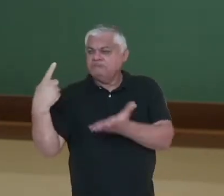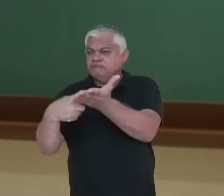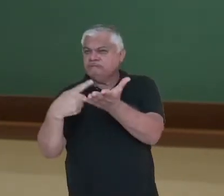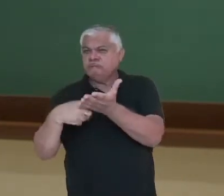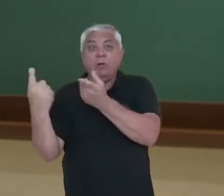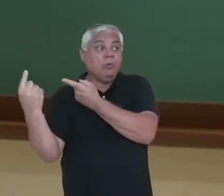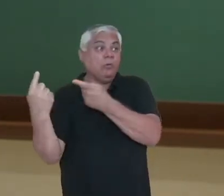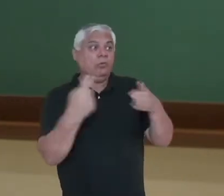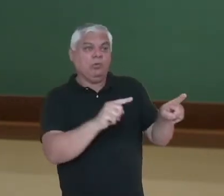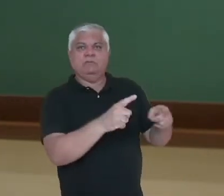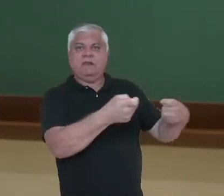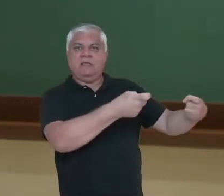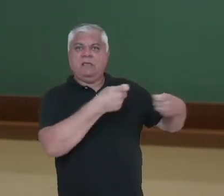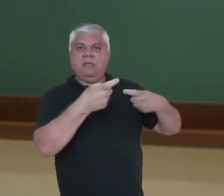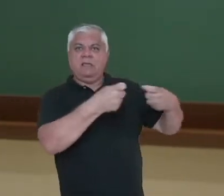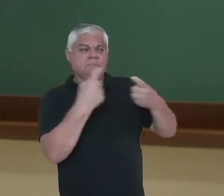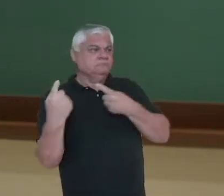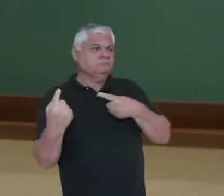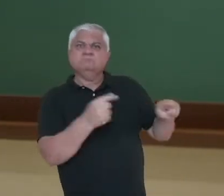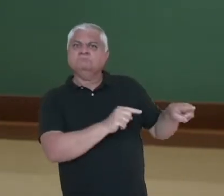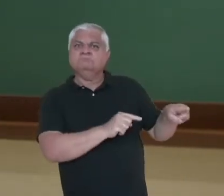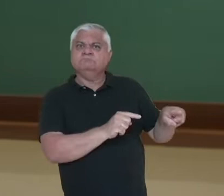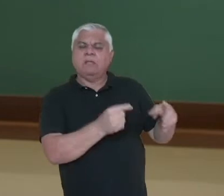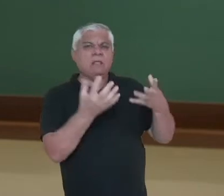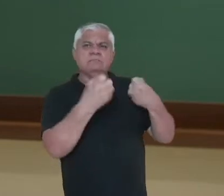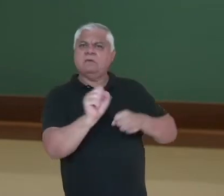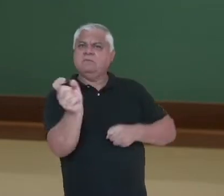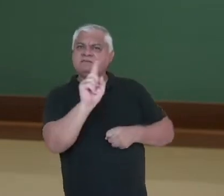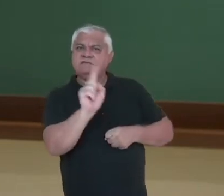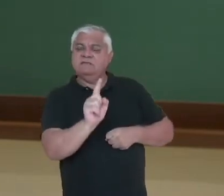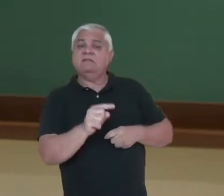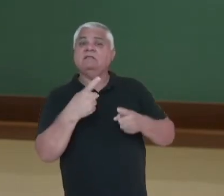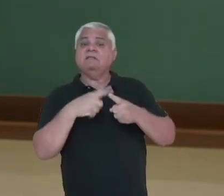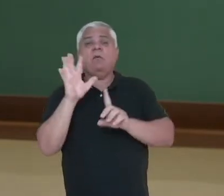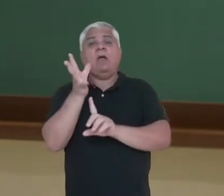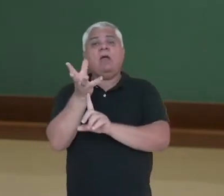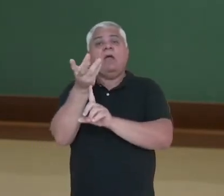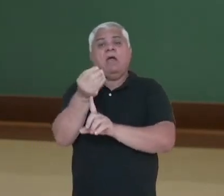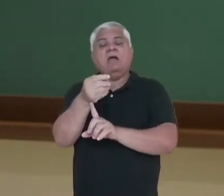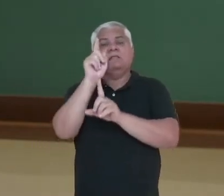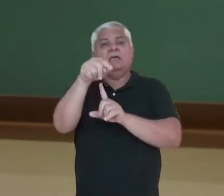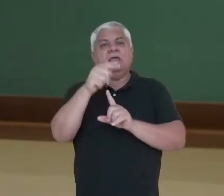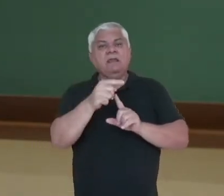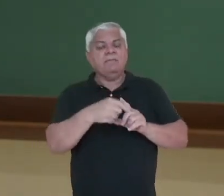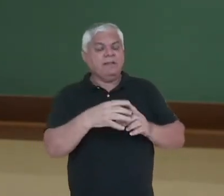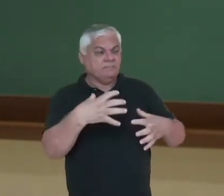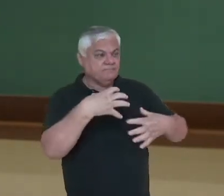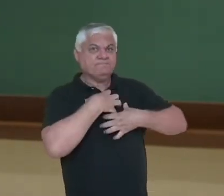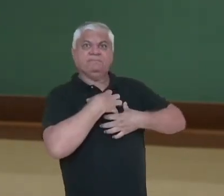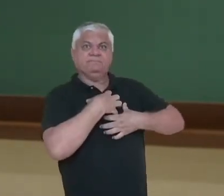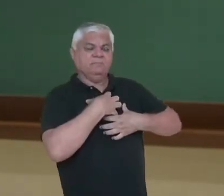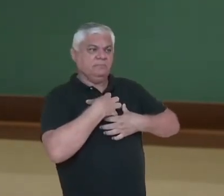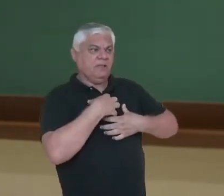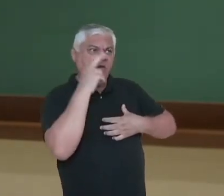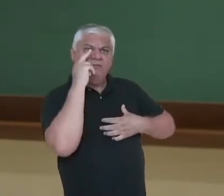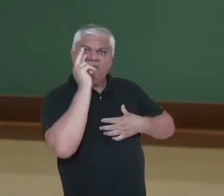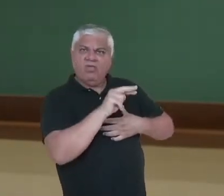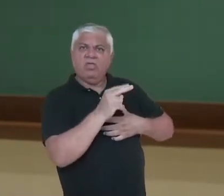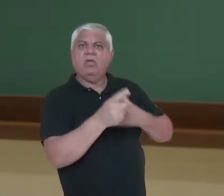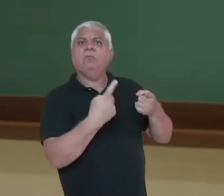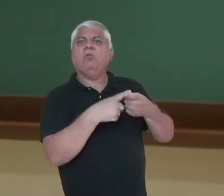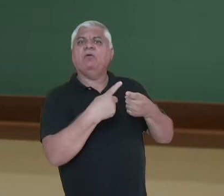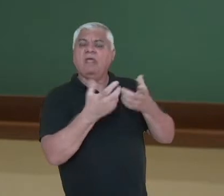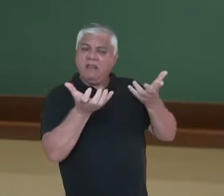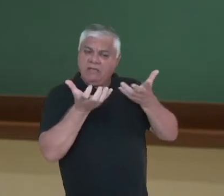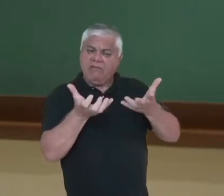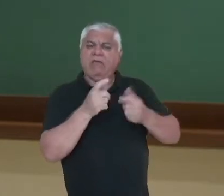vamos colocar, lúdico da arte dadaísta, porque eles tinham exatamente uma arte para chocar as pessoas maduras da época, como eles falavam,